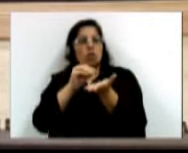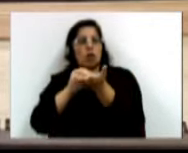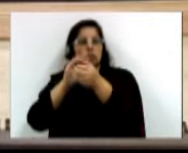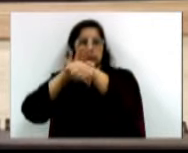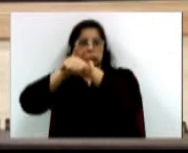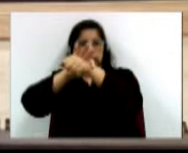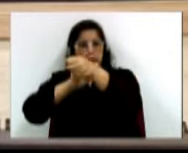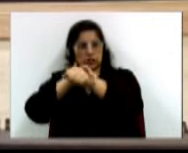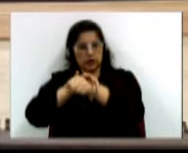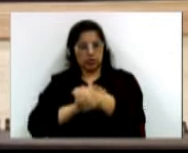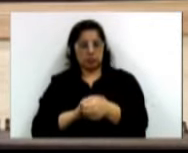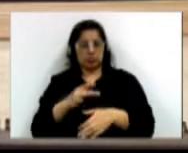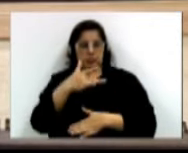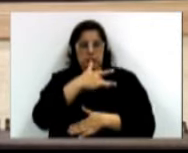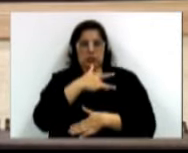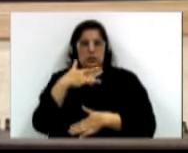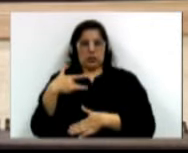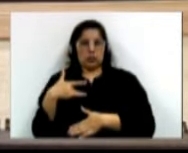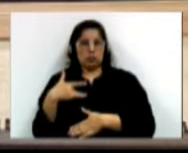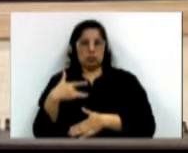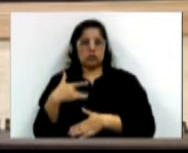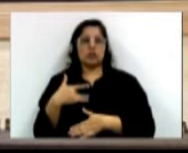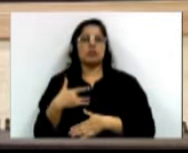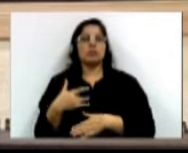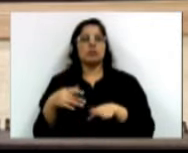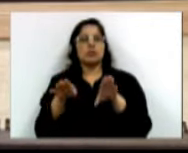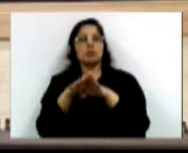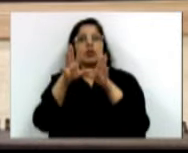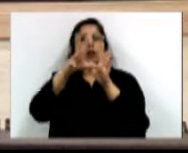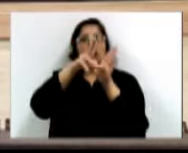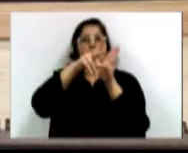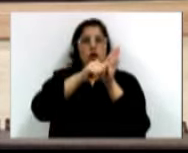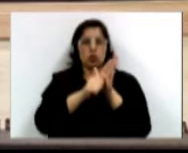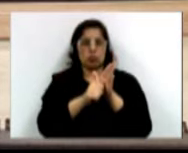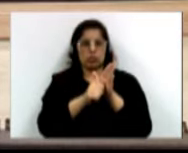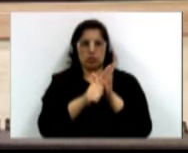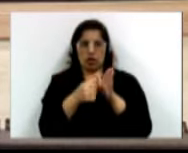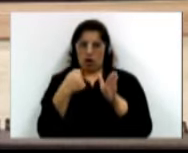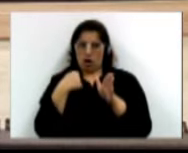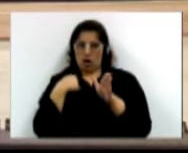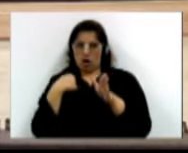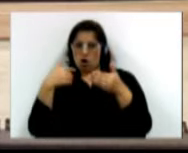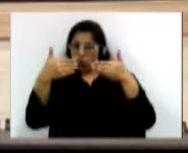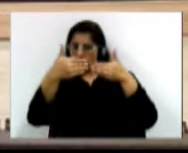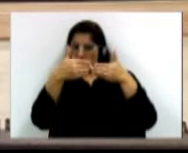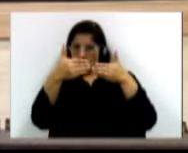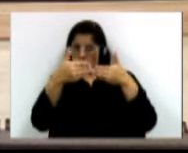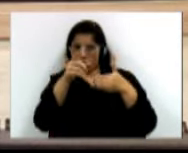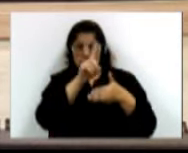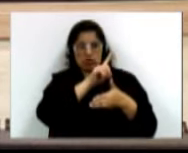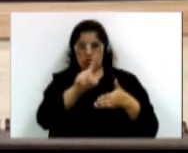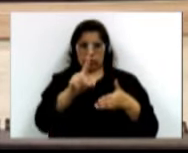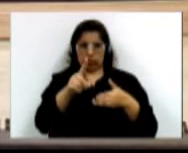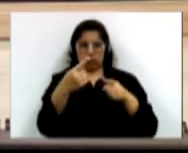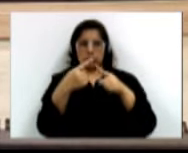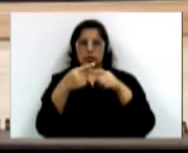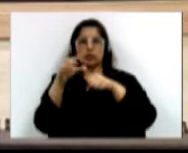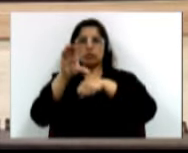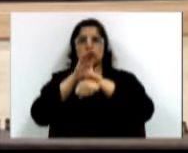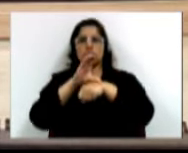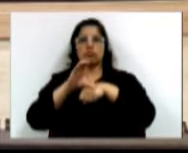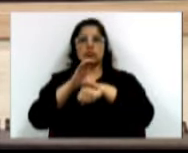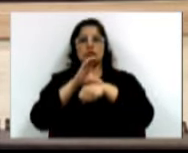corrupção. Eu não concordo. Primeiro, porque esses problemas não deveriam ser problemas, pois a Constituição brasileira